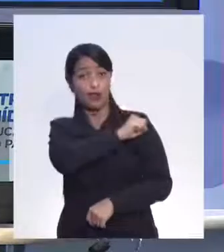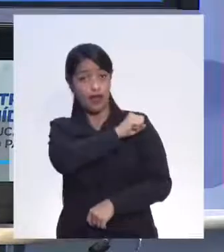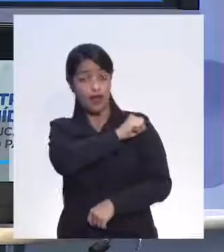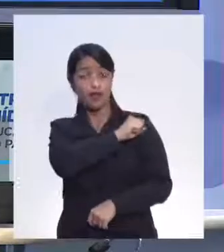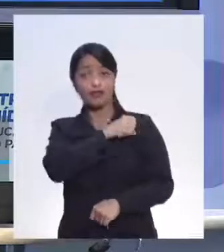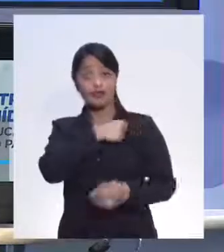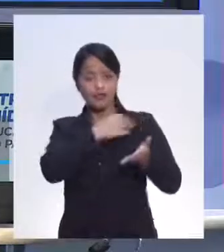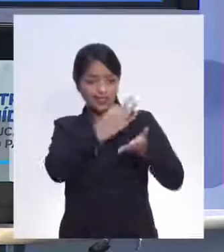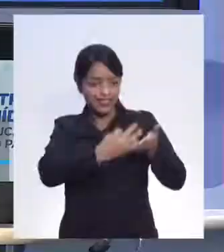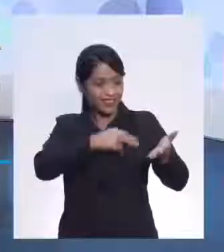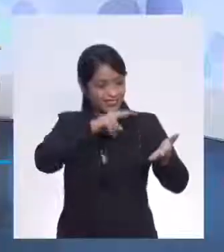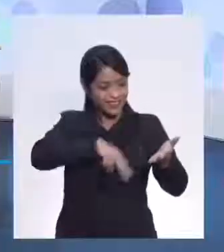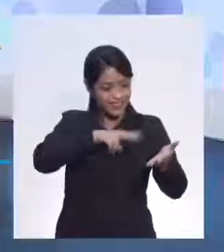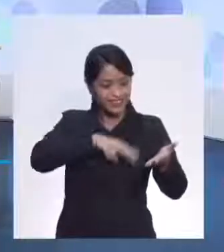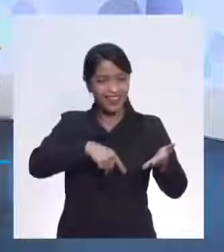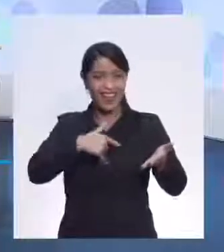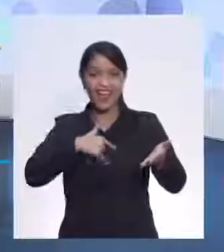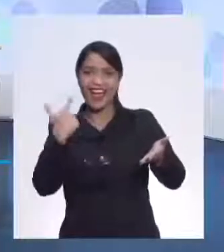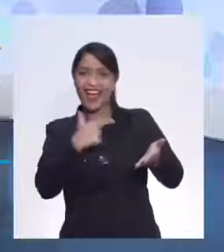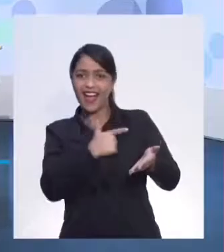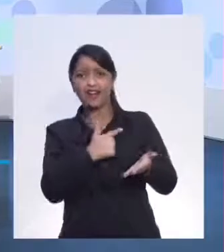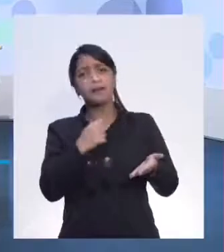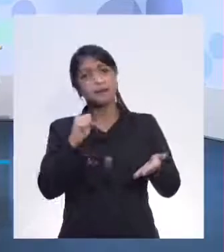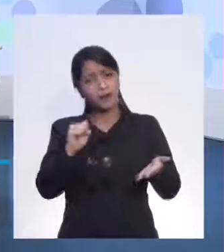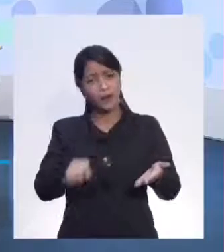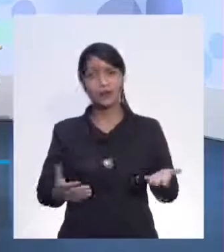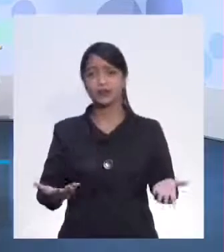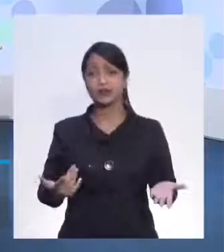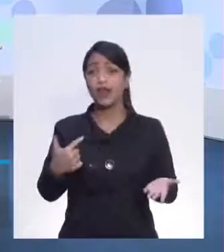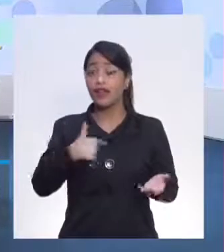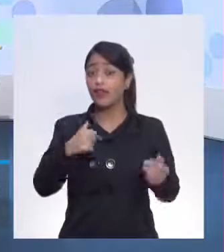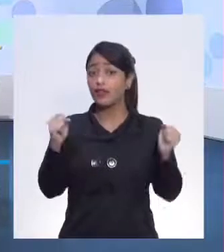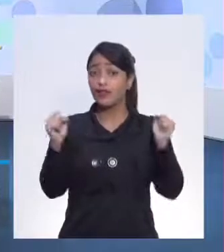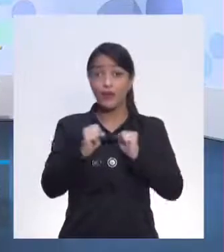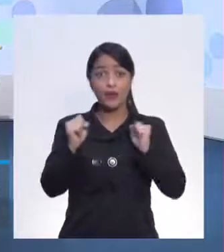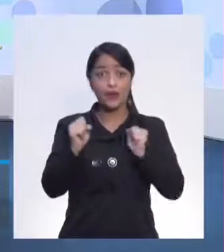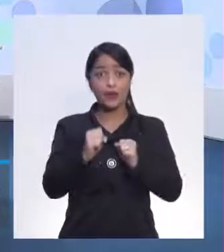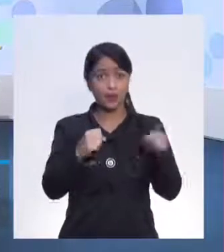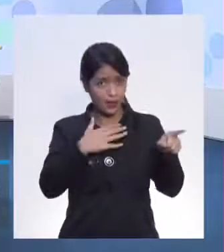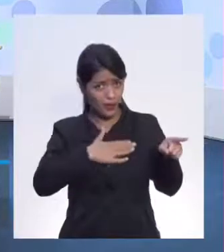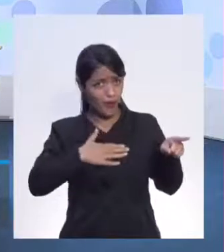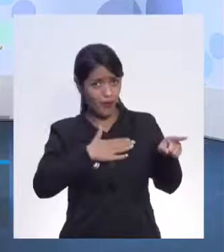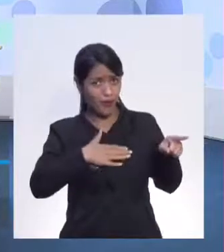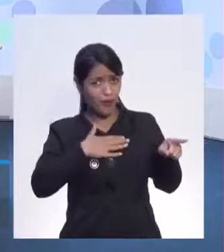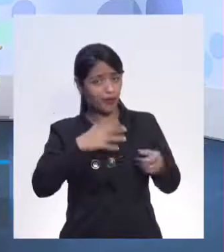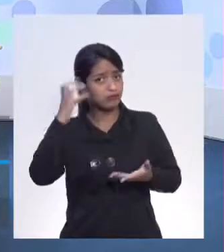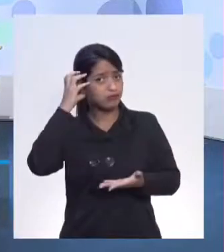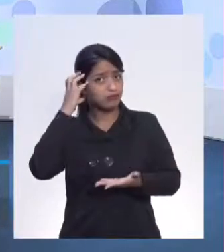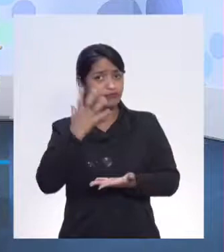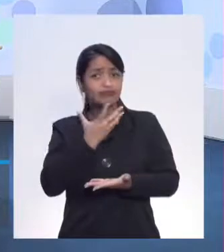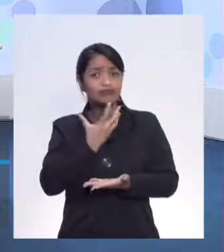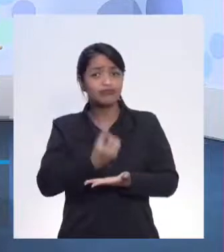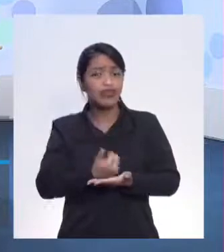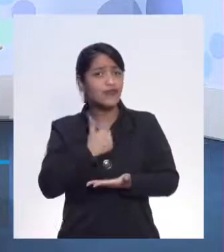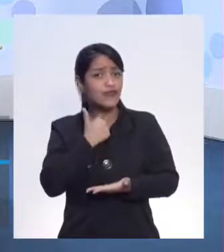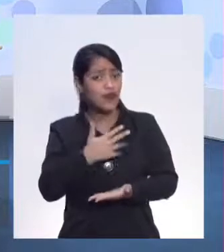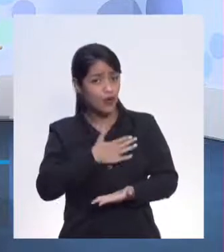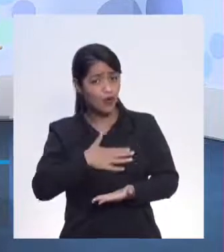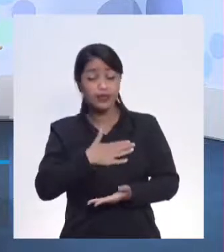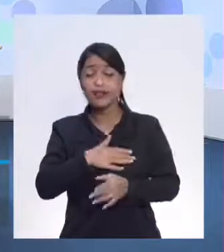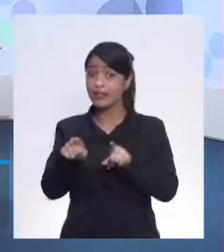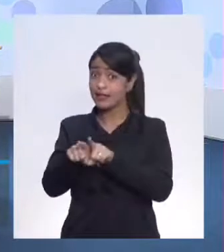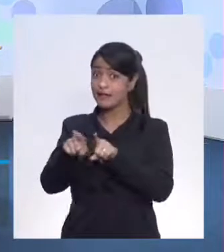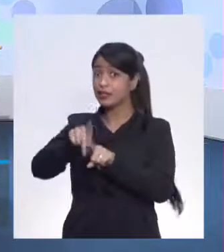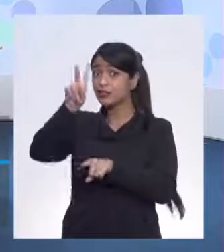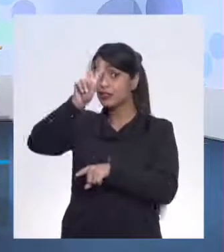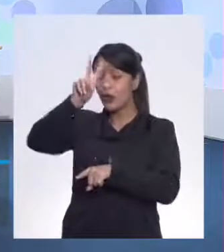de texto, Claro. não é? Eu mesma, eu adoro, eu me divirto bastante. Você gosta também de gravar os podcasts? Eu gosto. E ouvir histórias também é